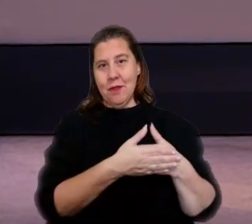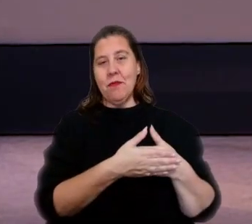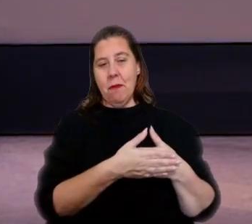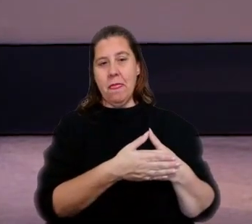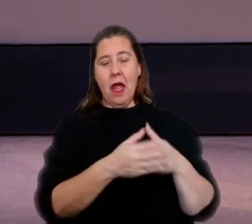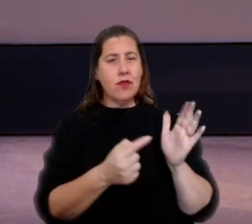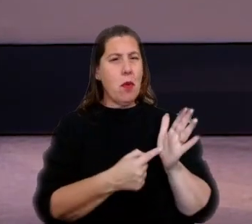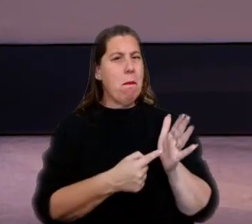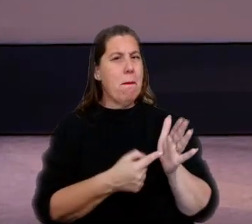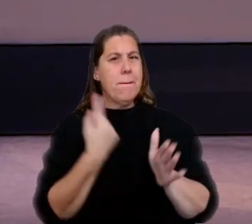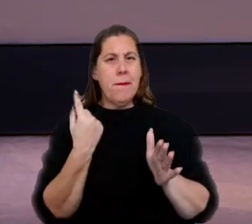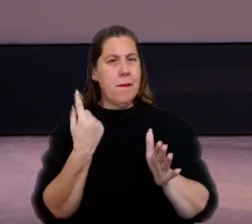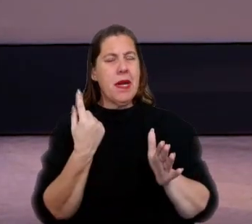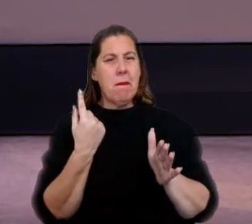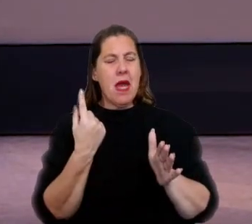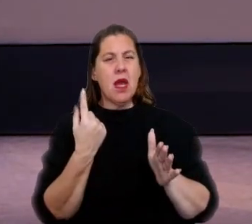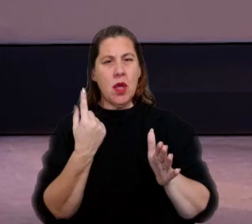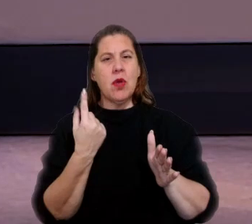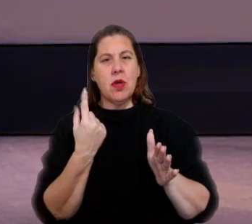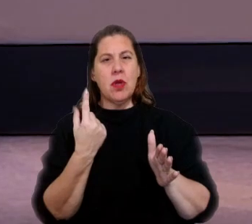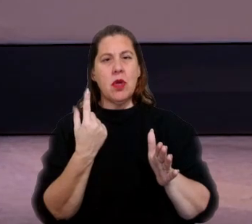ainda estava trancado. Acho que foi o primeiro